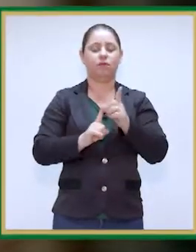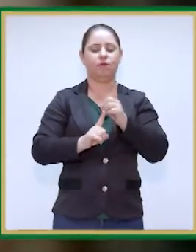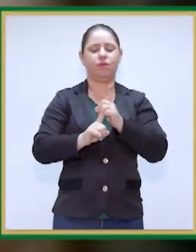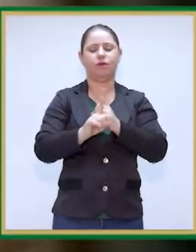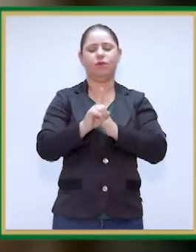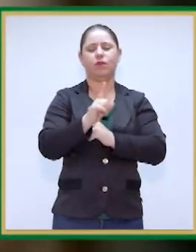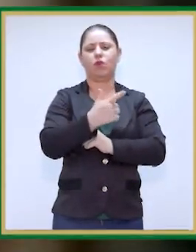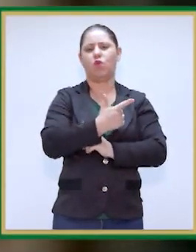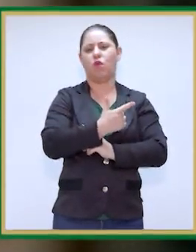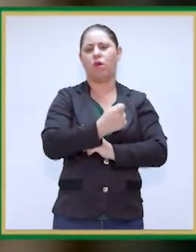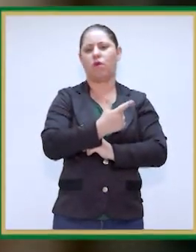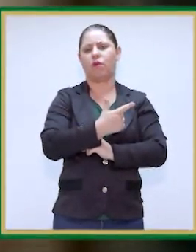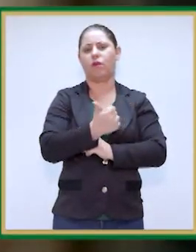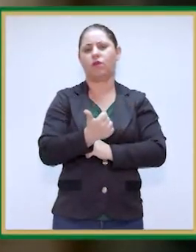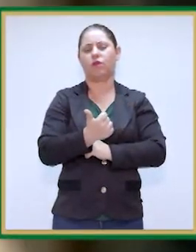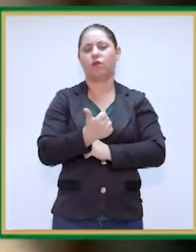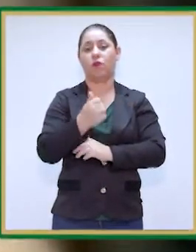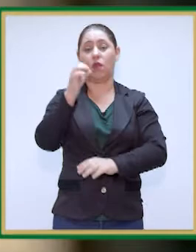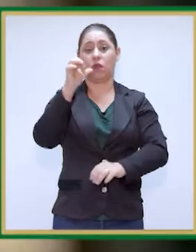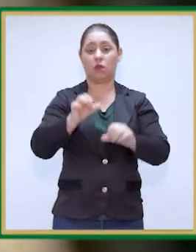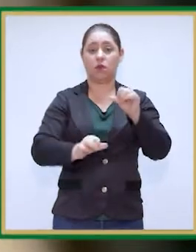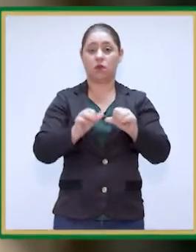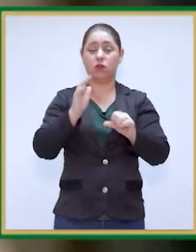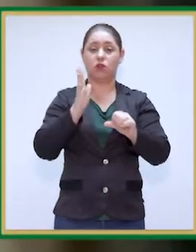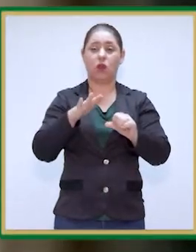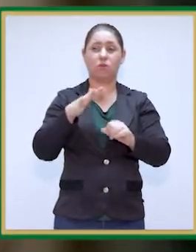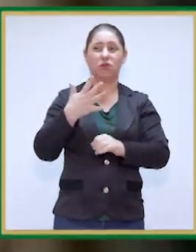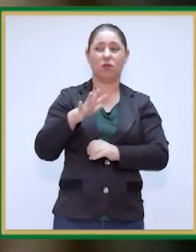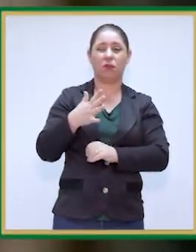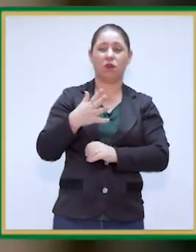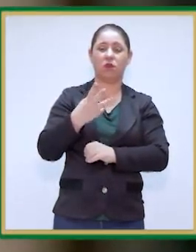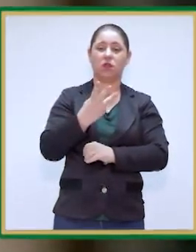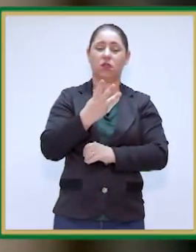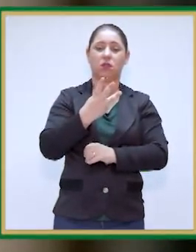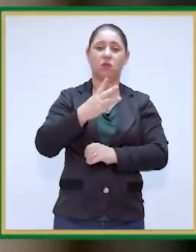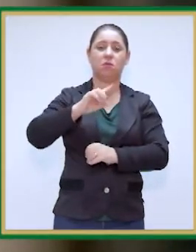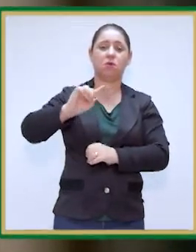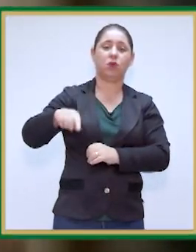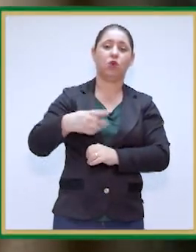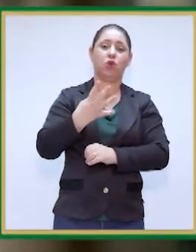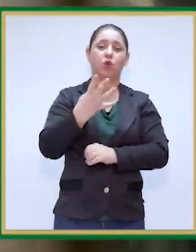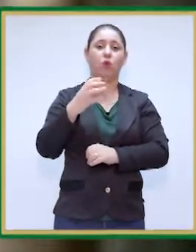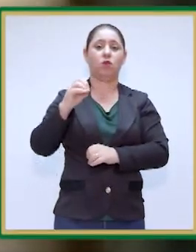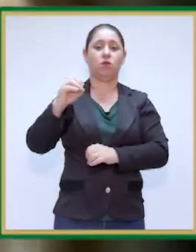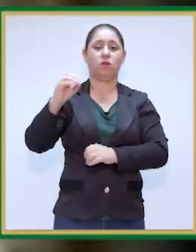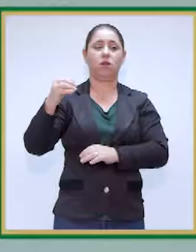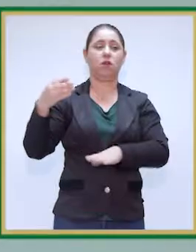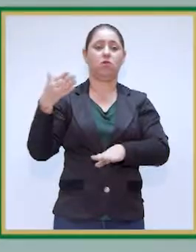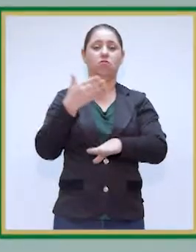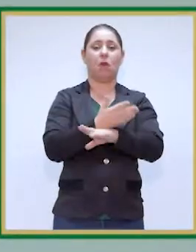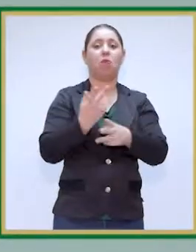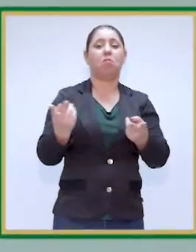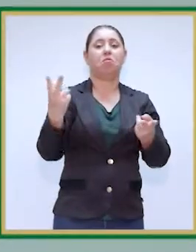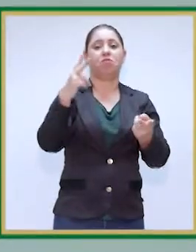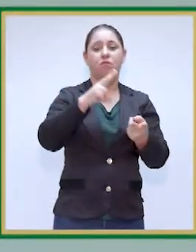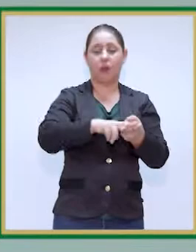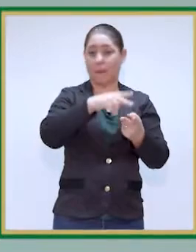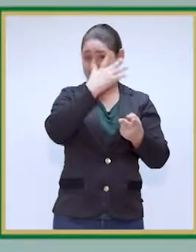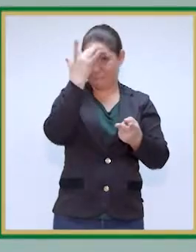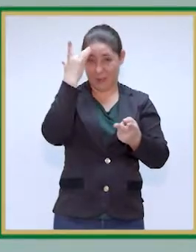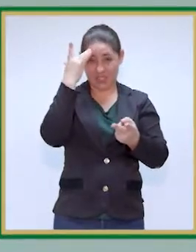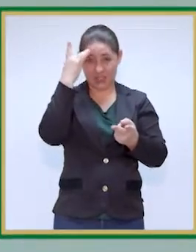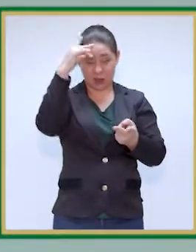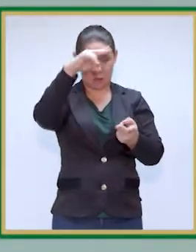dados de 2021 já foram analisadas aproximadamente 3.400 entradas. Então,